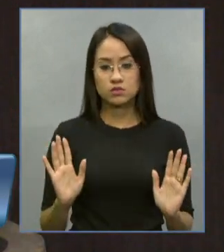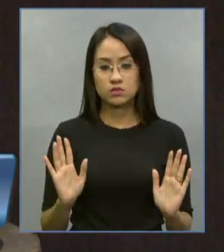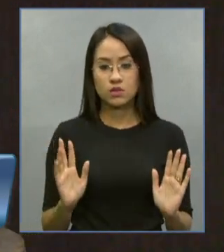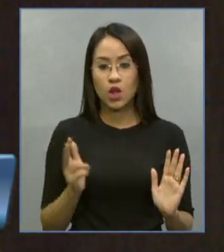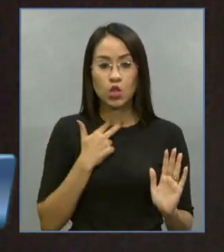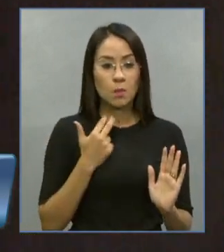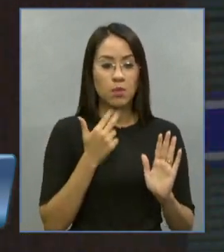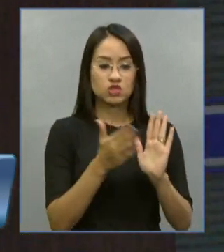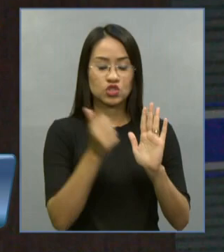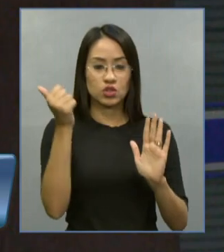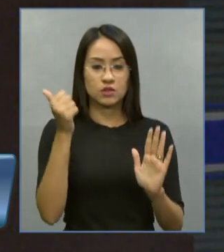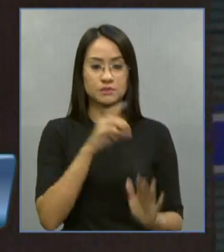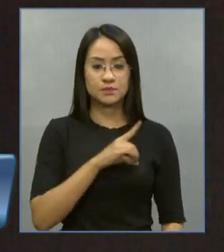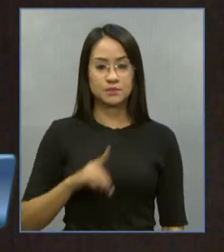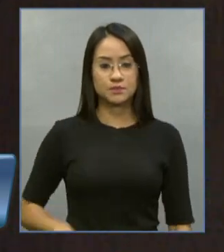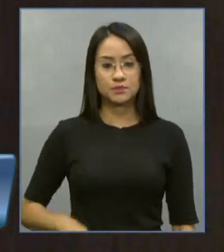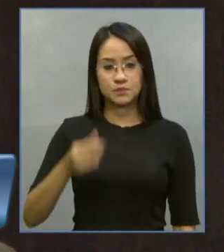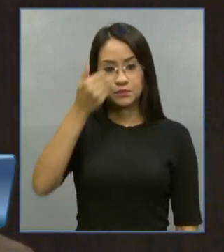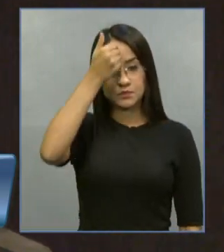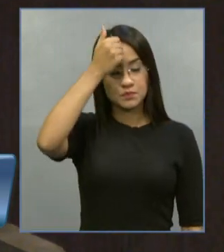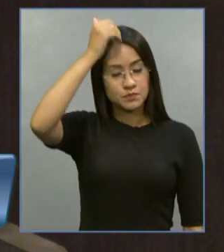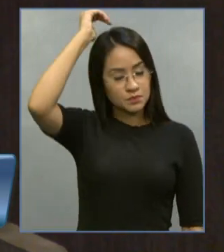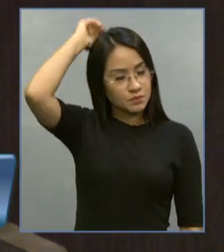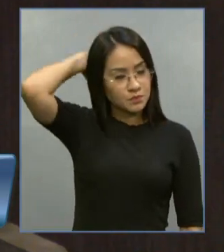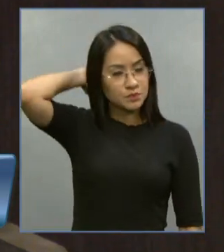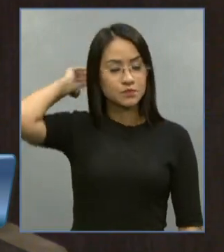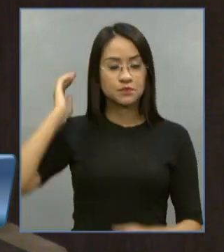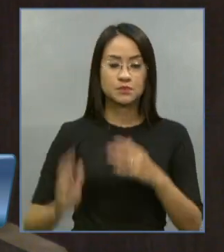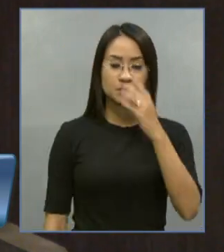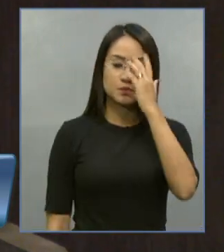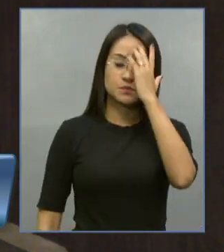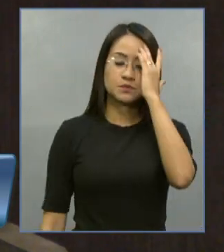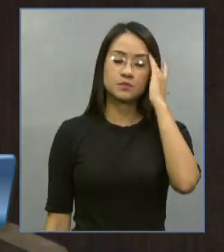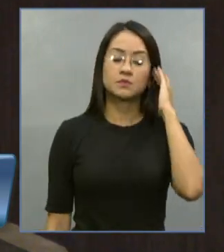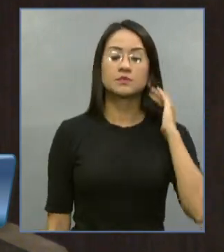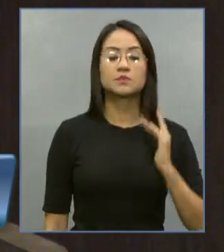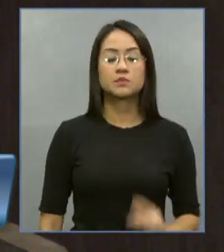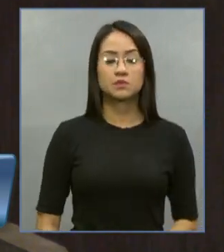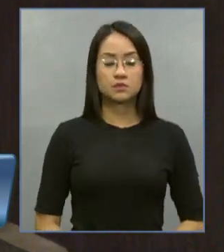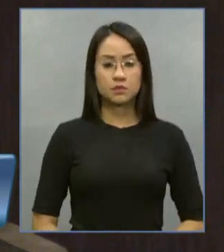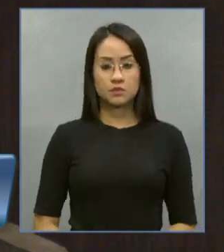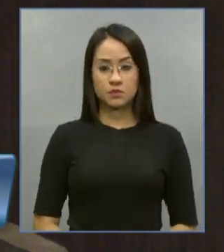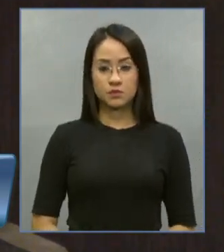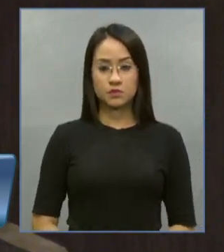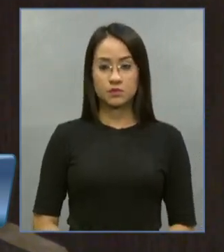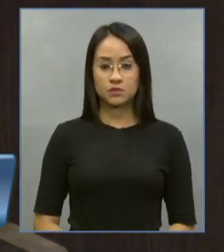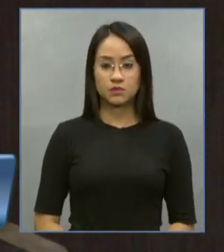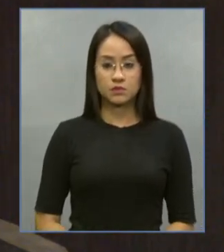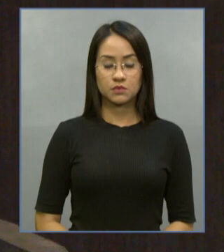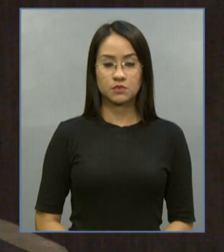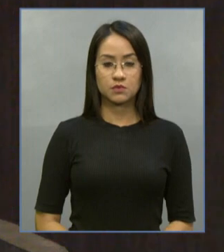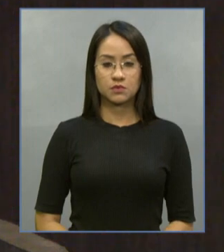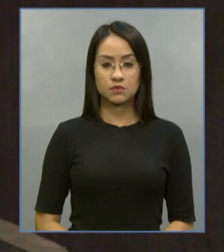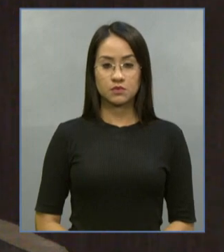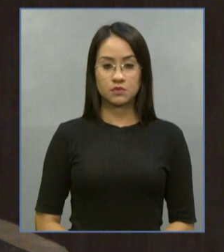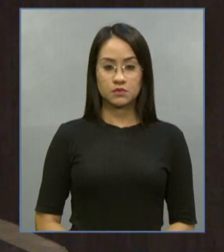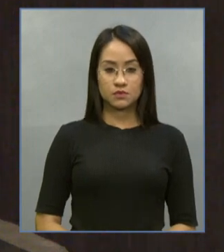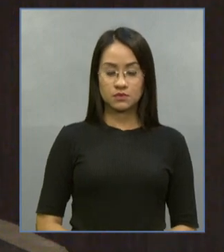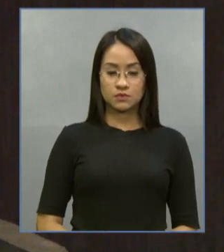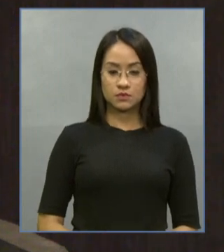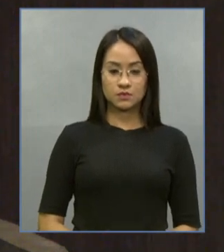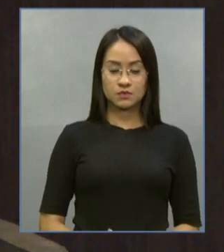violação. Deputada Silvana. Deputado Renato Rosendo, quero parabenizar o cuidado de Vossa Excelência, quero